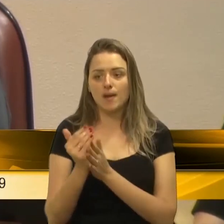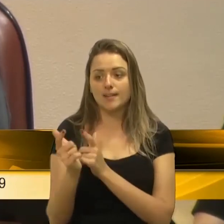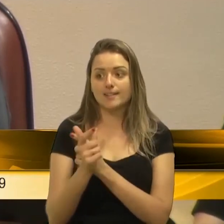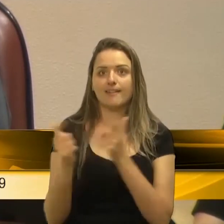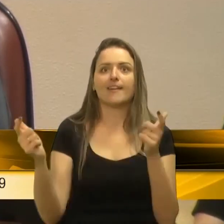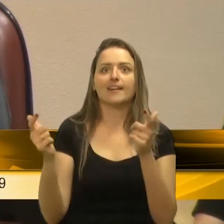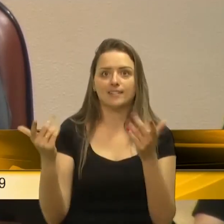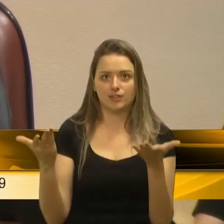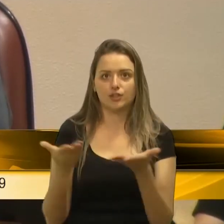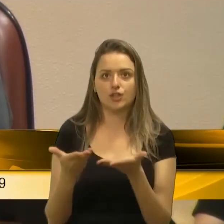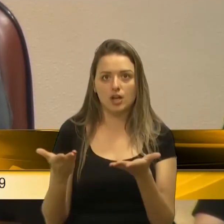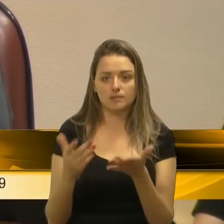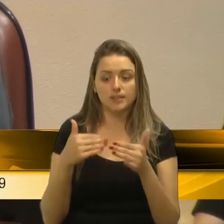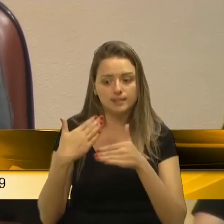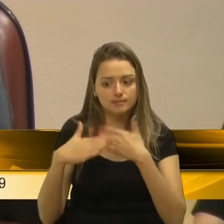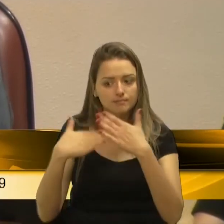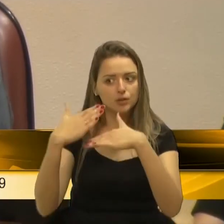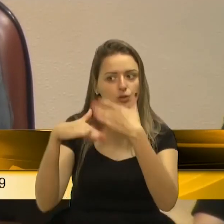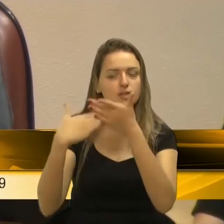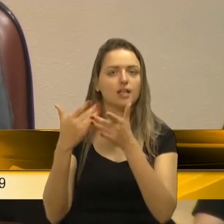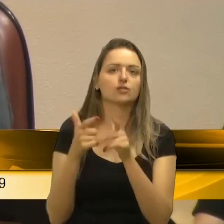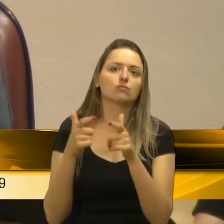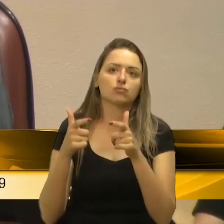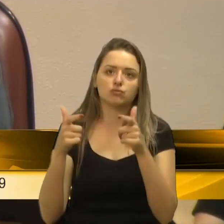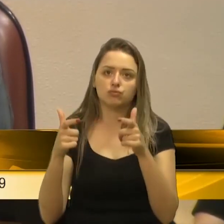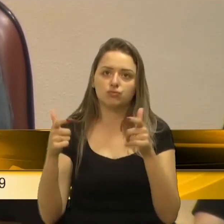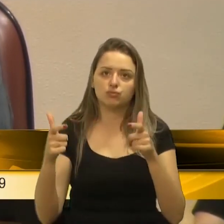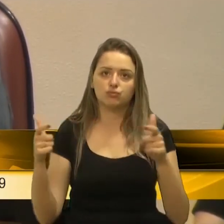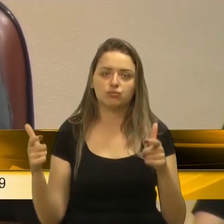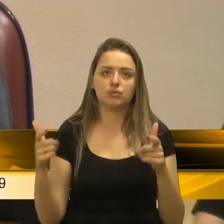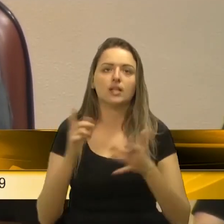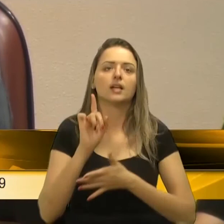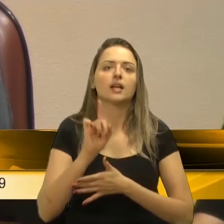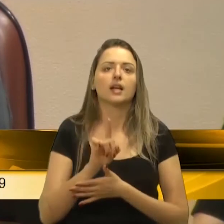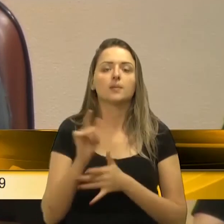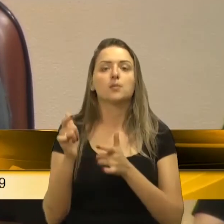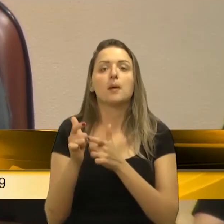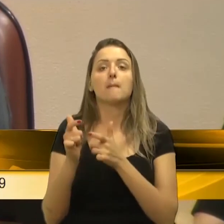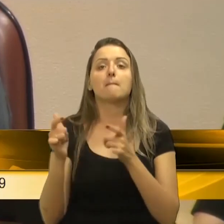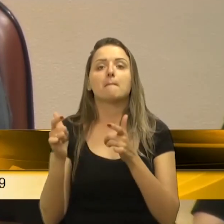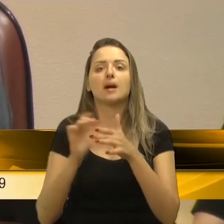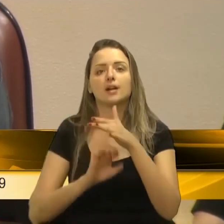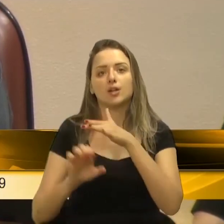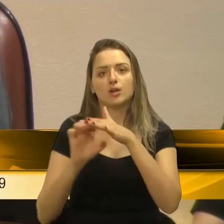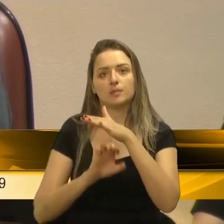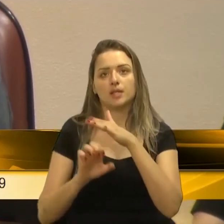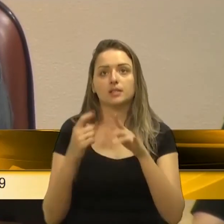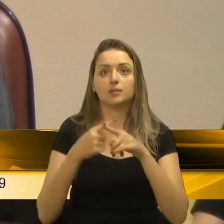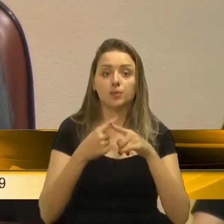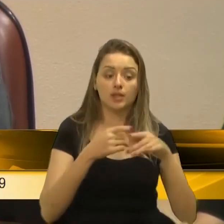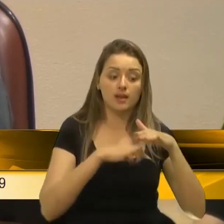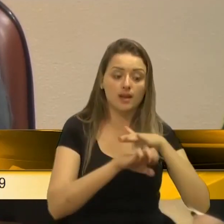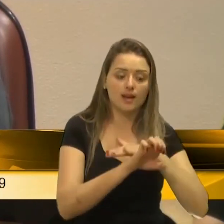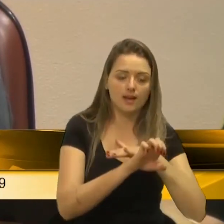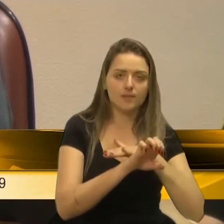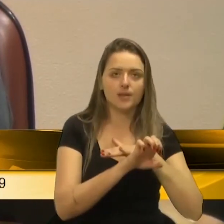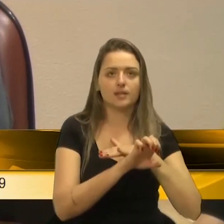porte. Então é um primeiro passo, é um embrião para uma grande empresa, porque o empreendedorismo